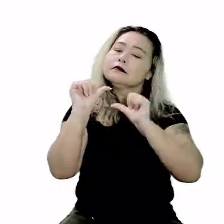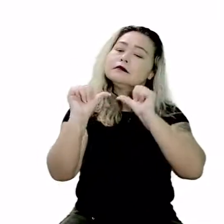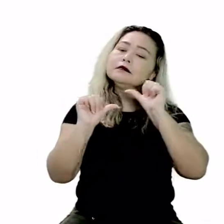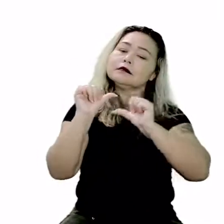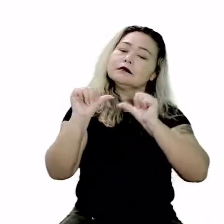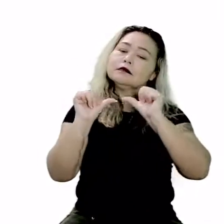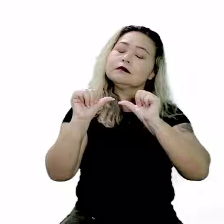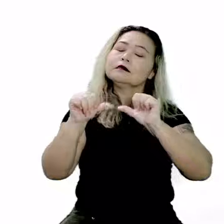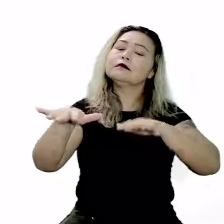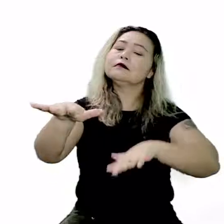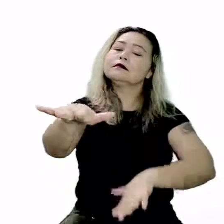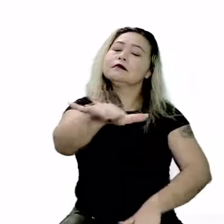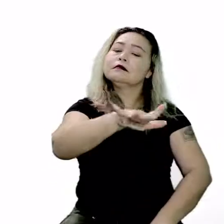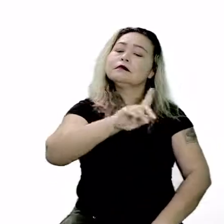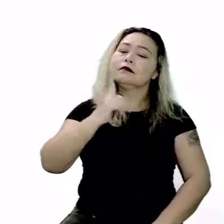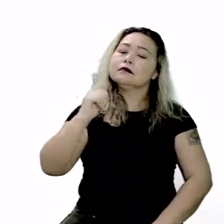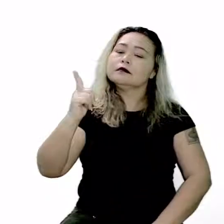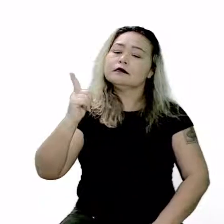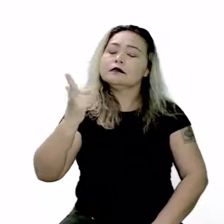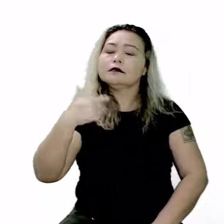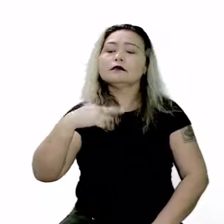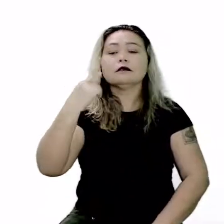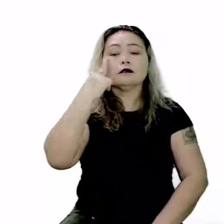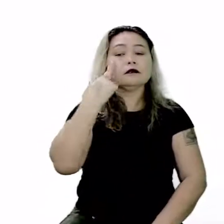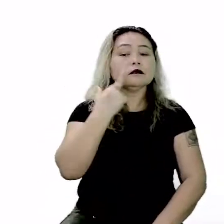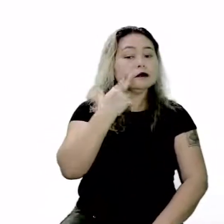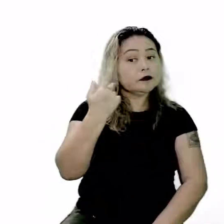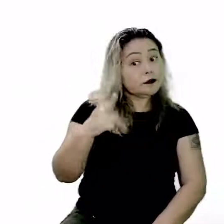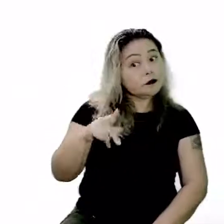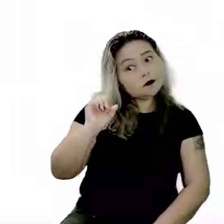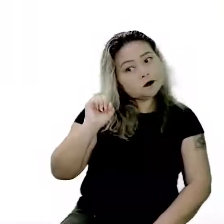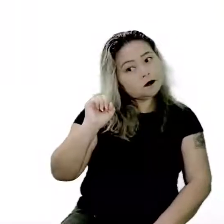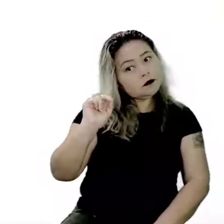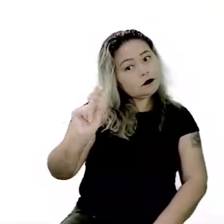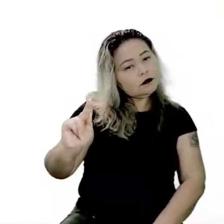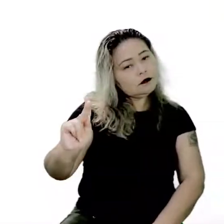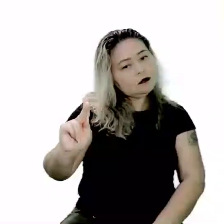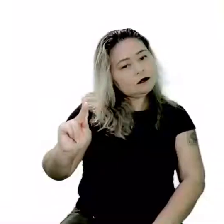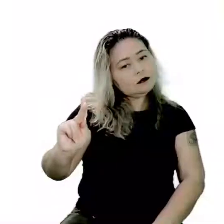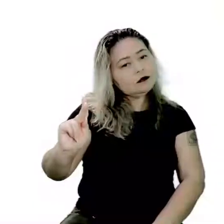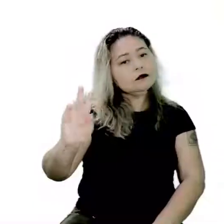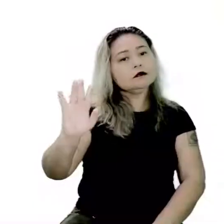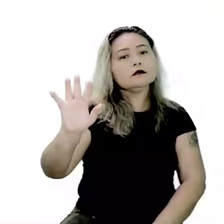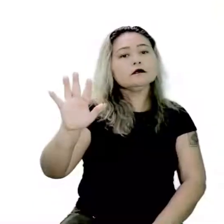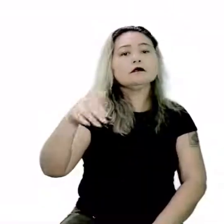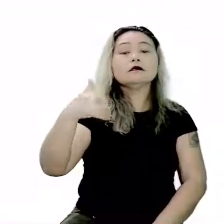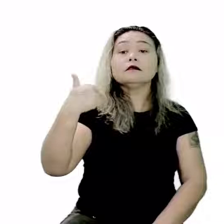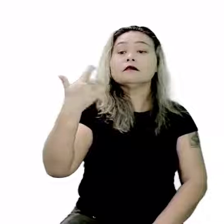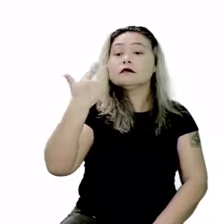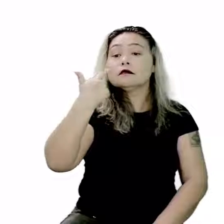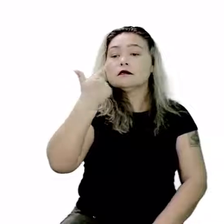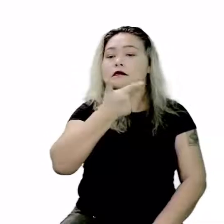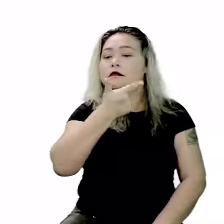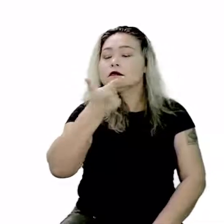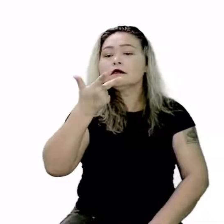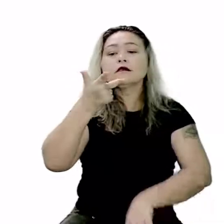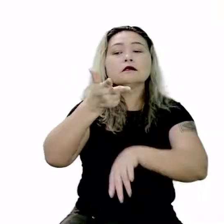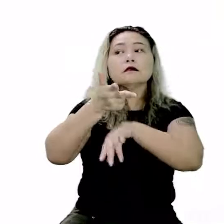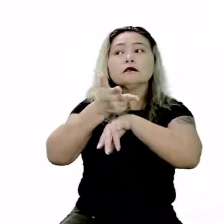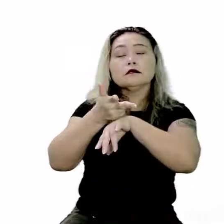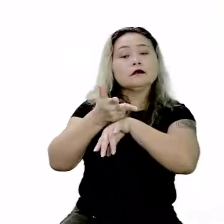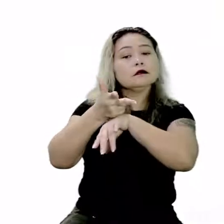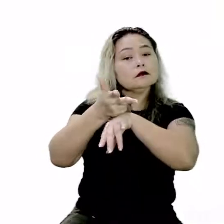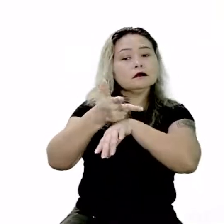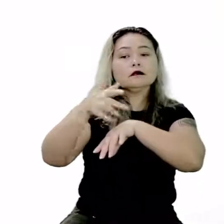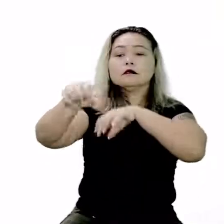mudança no espaço geográfico de Rondônia, ok? Vamos lá. Você vai ver aí uma reportagem